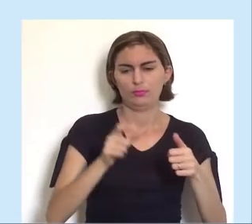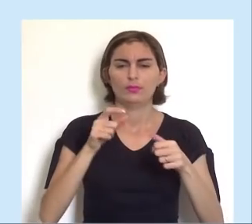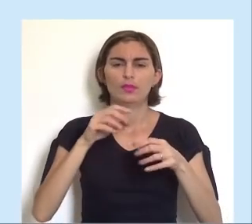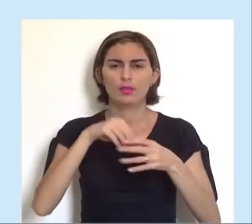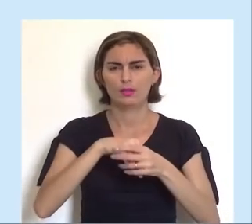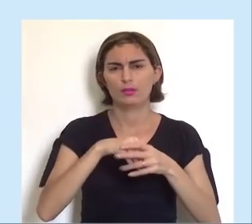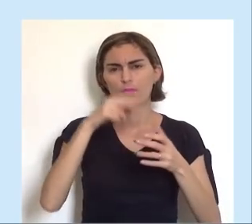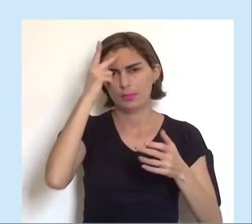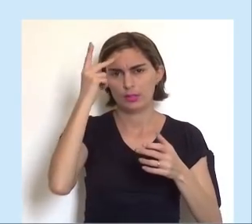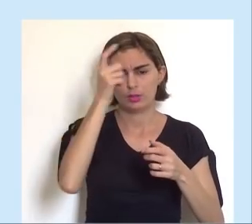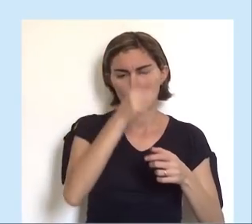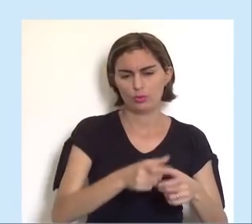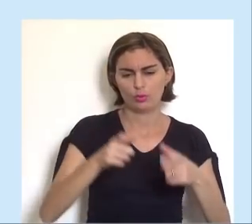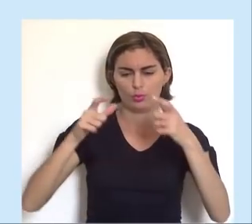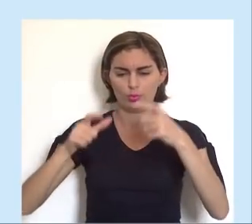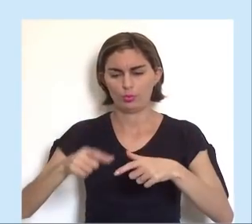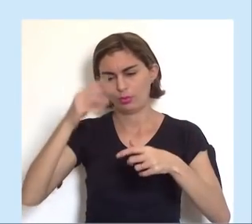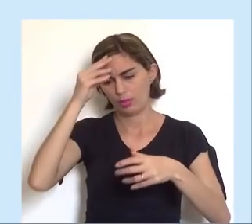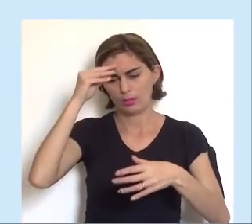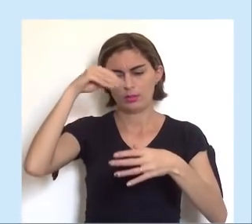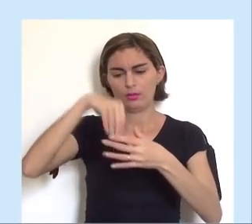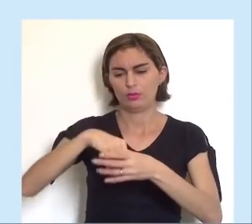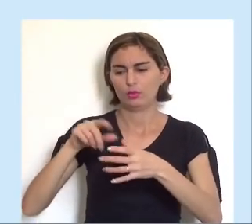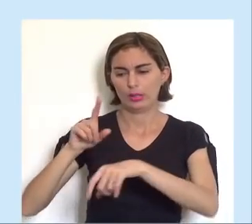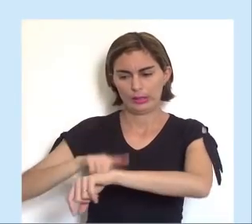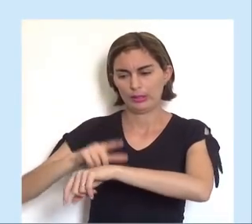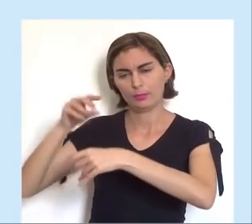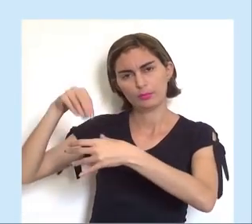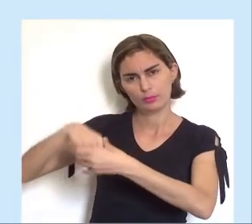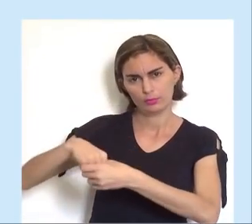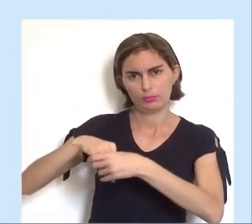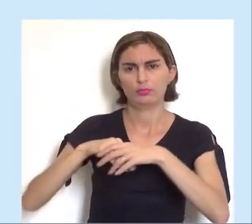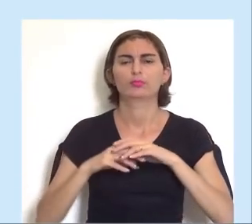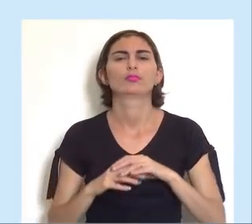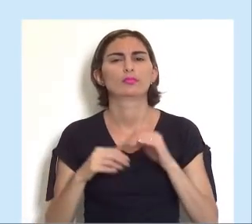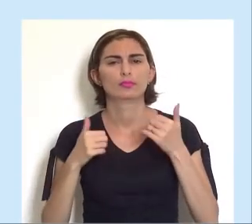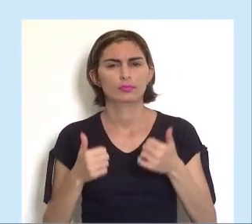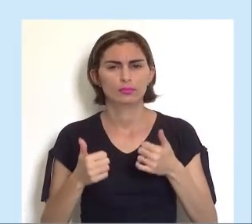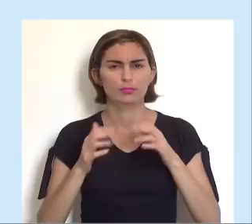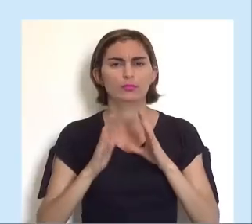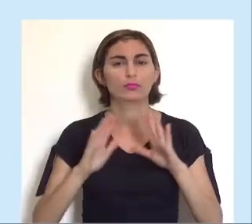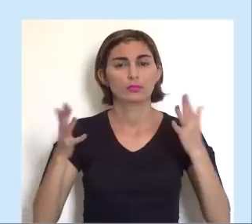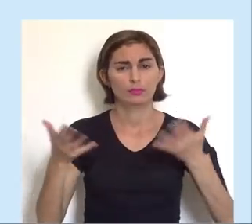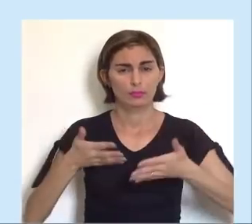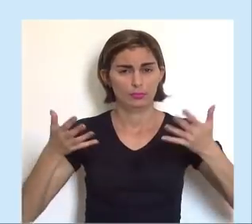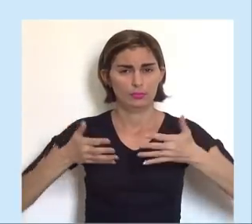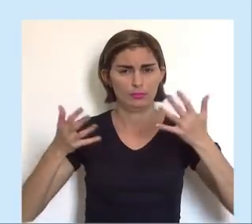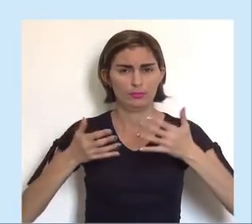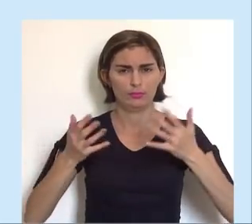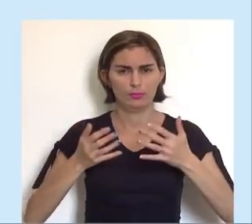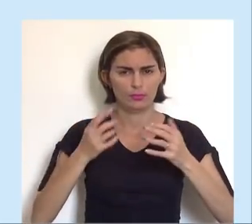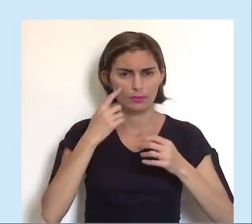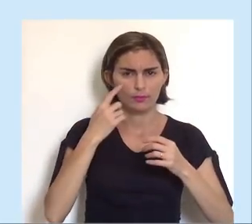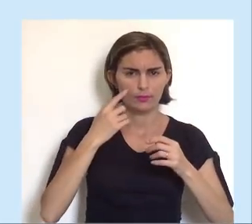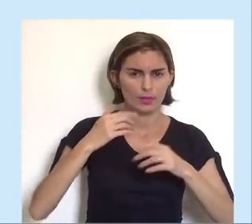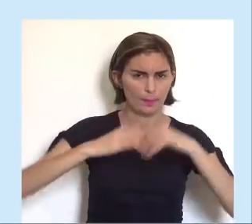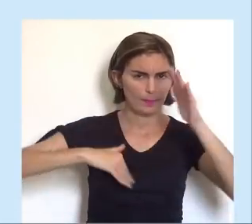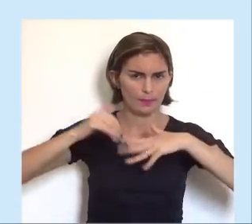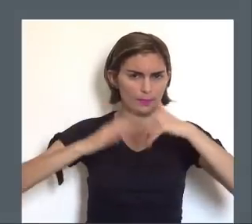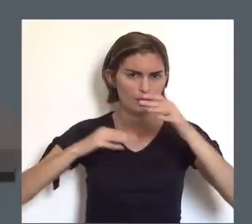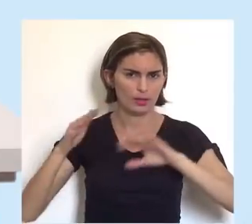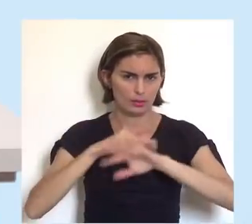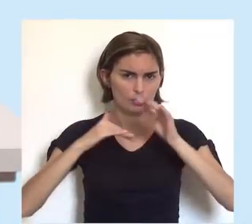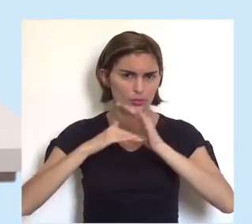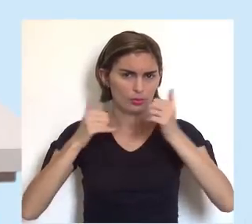dos personagens, os lugares dentro dos lugares e os tempos dentro dos tempos, certo? E agora, topa ver comigo na prática tudo